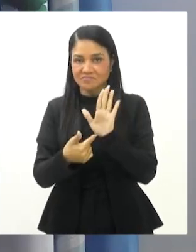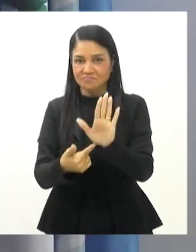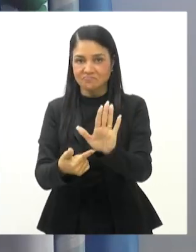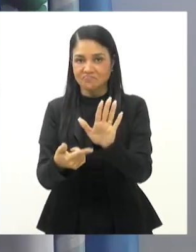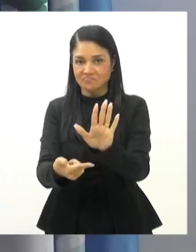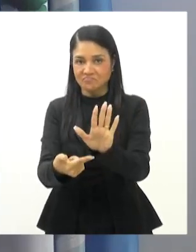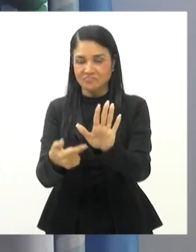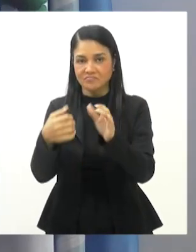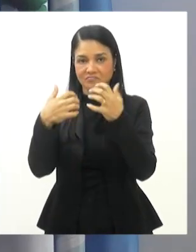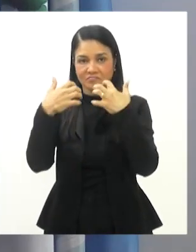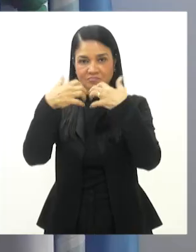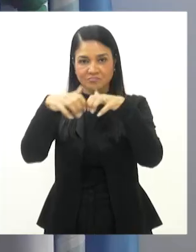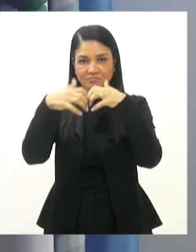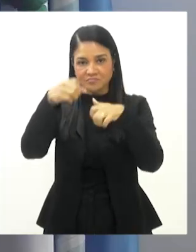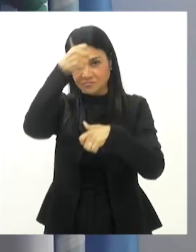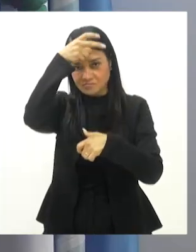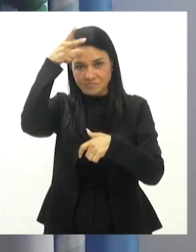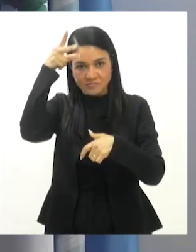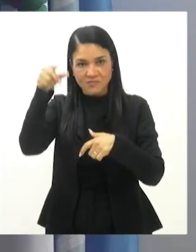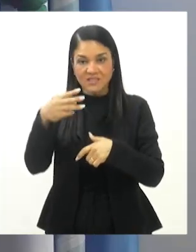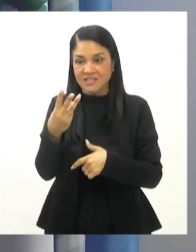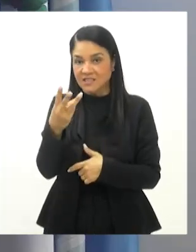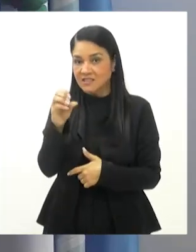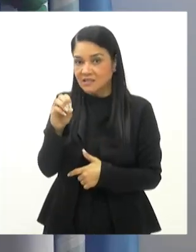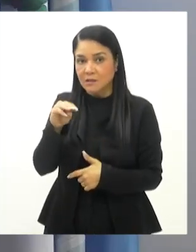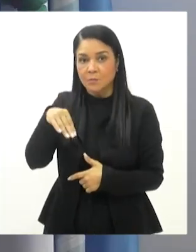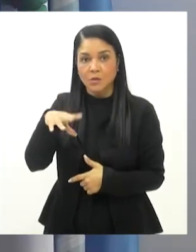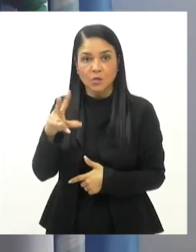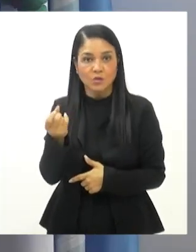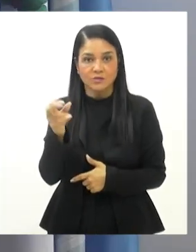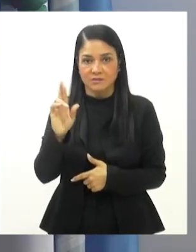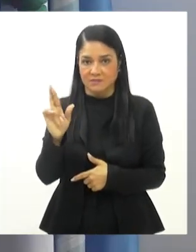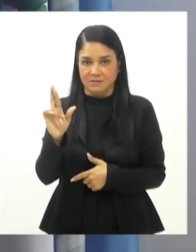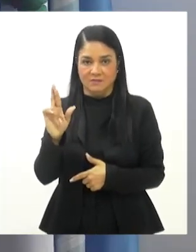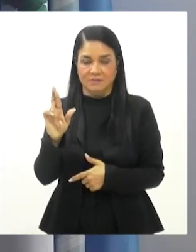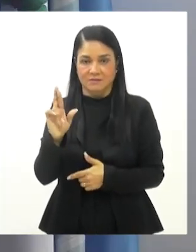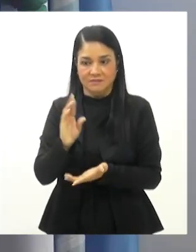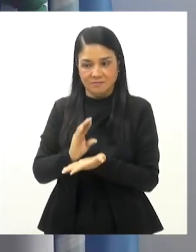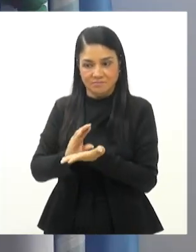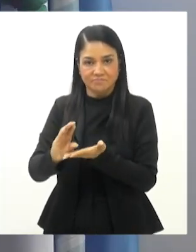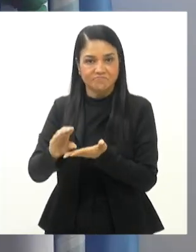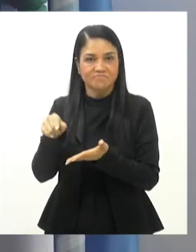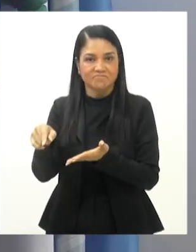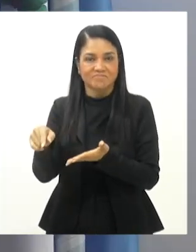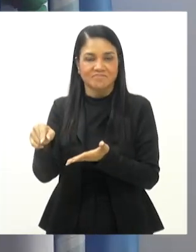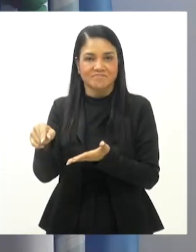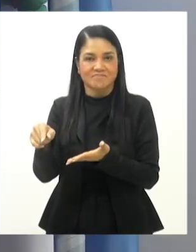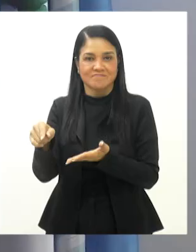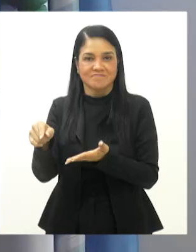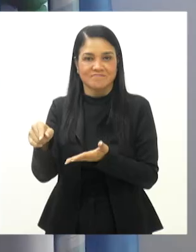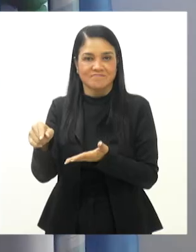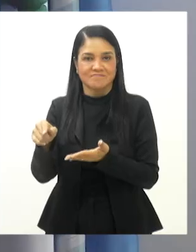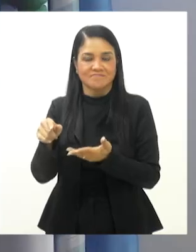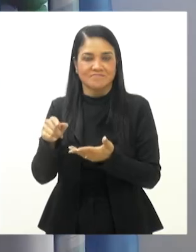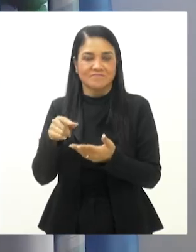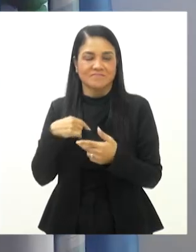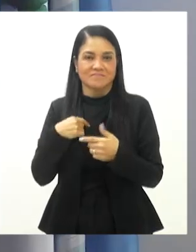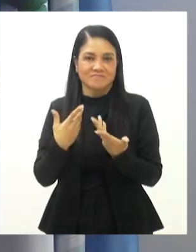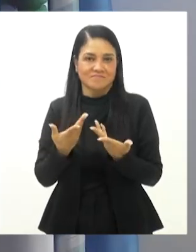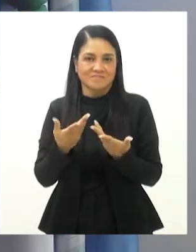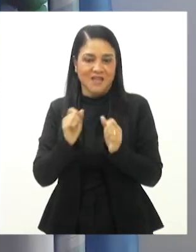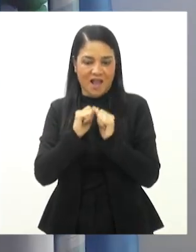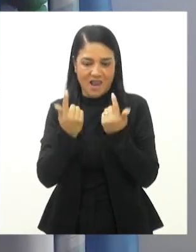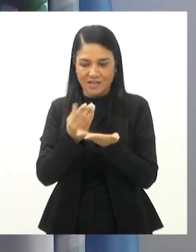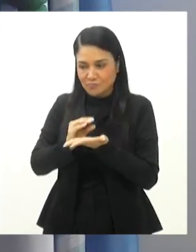Petrópolis apresentou dos 30 milhões de reais destinados, aportados, alocados pela Assembleia Legislativa. Uma